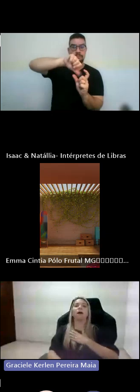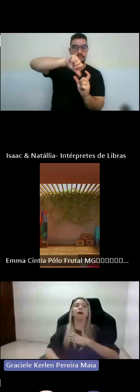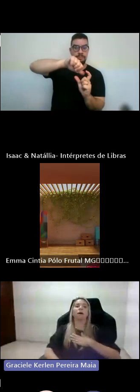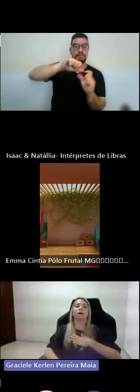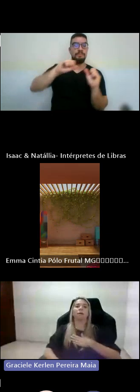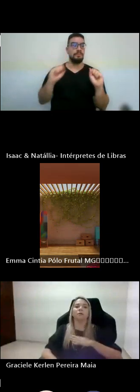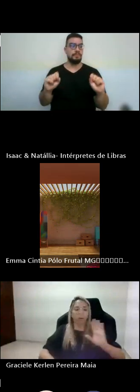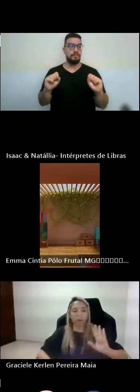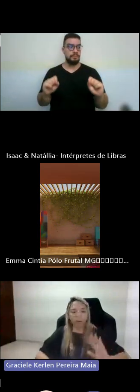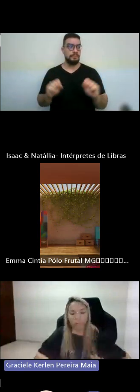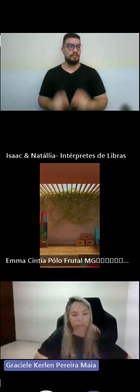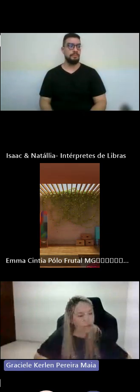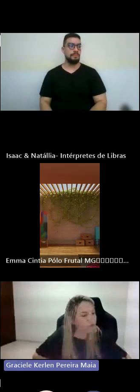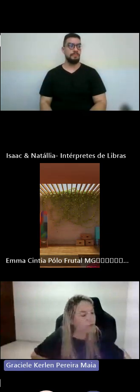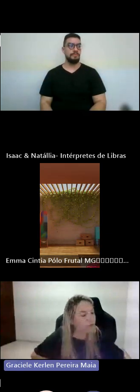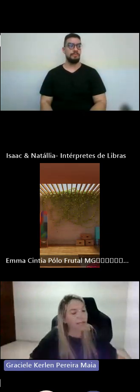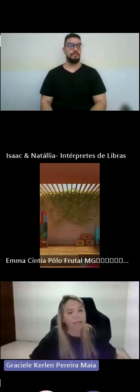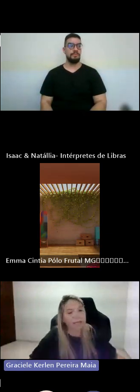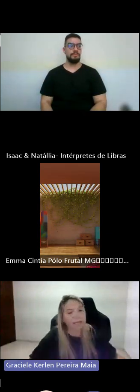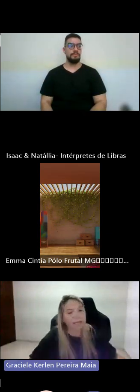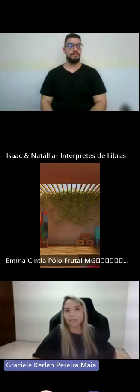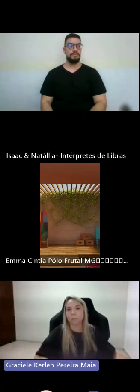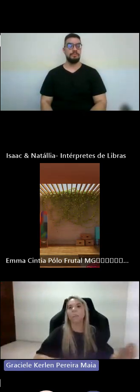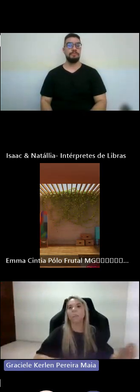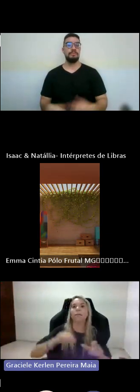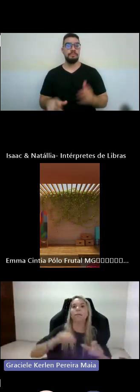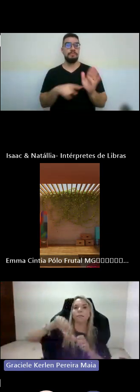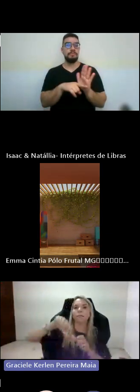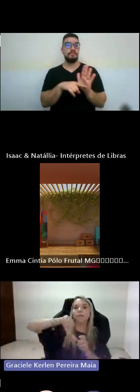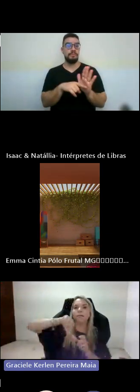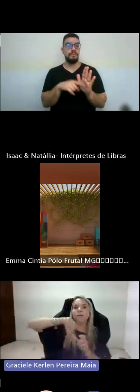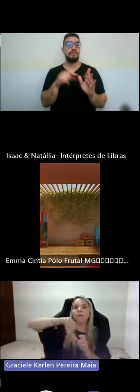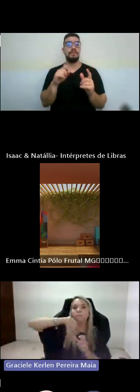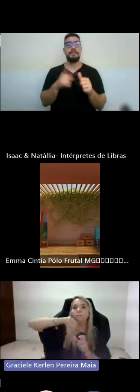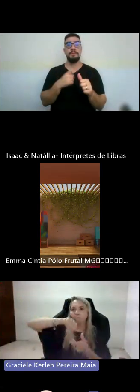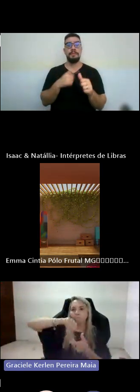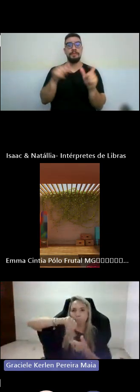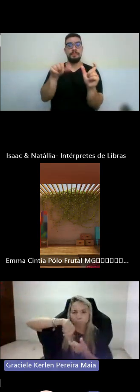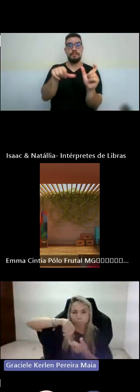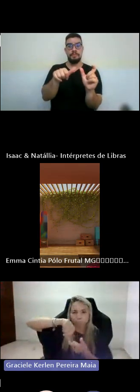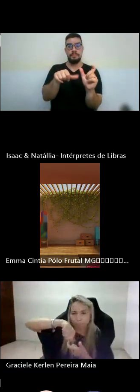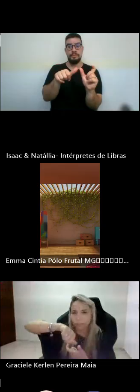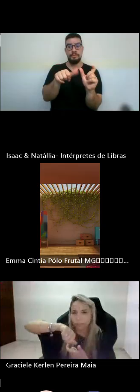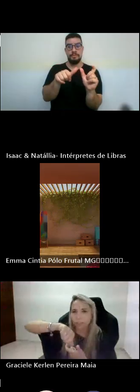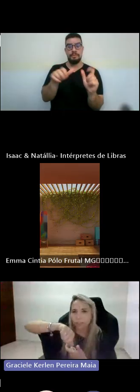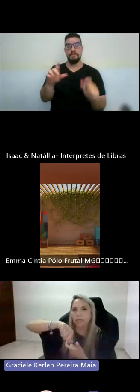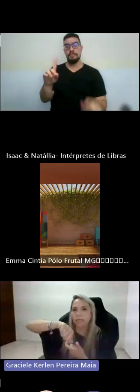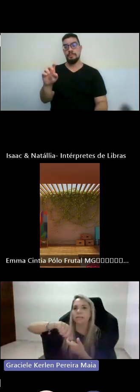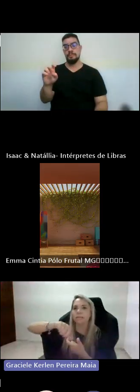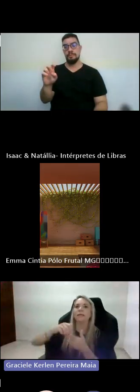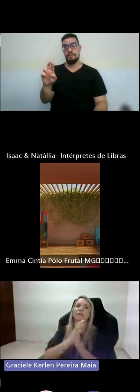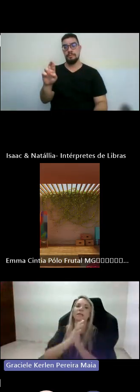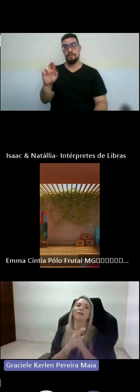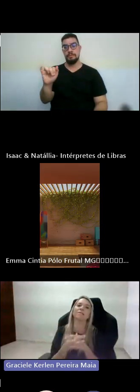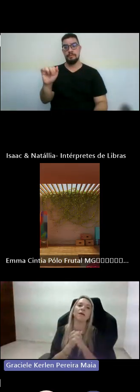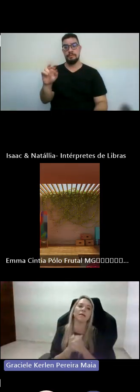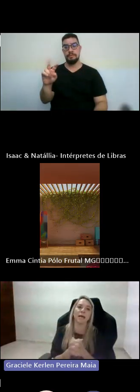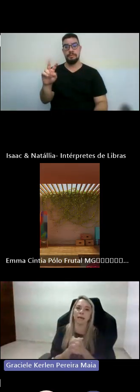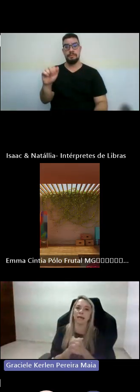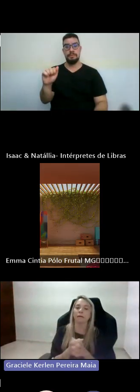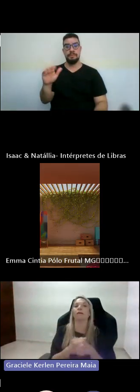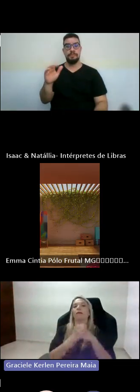bom? No primeiro momento, nós vamos estudar a derivação, né? Derivação, a gente tem ali, né?